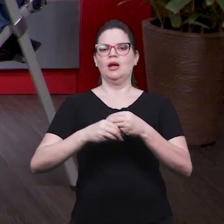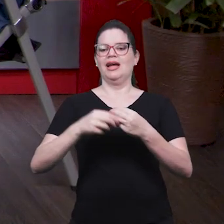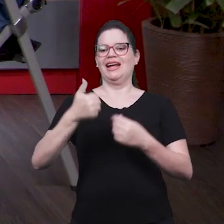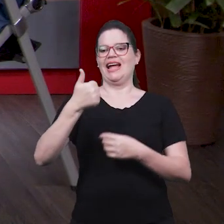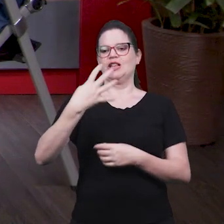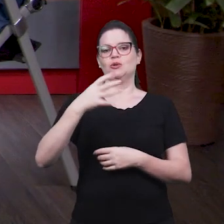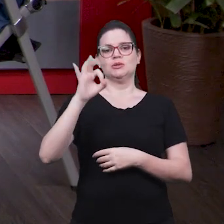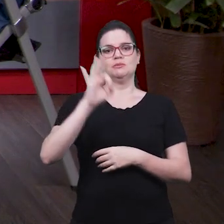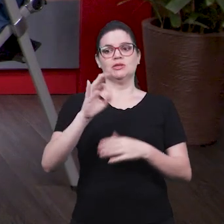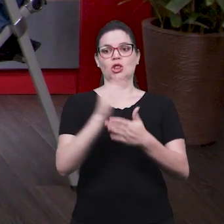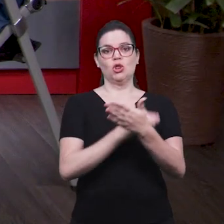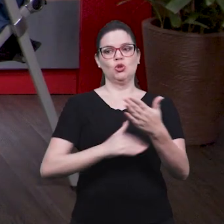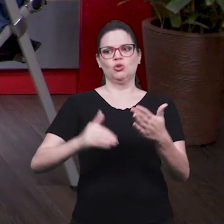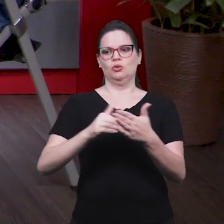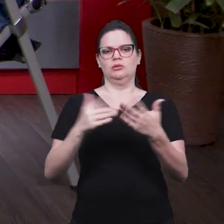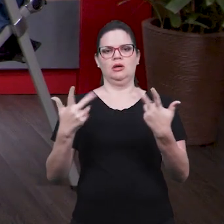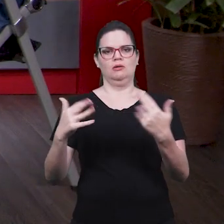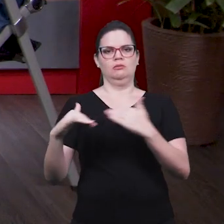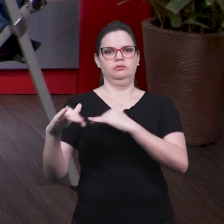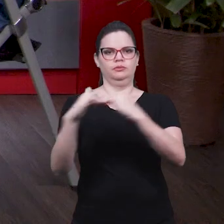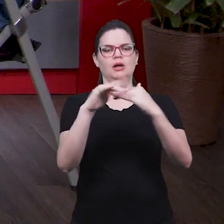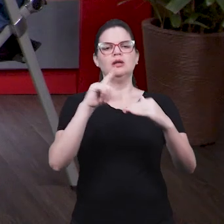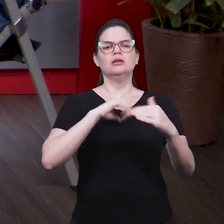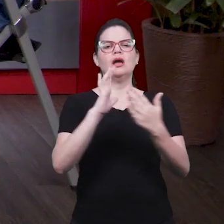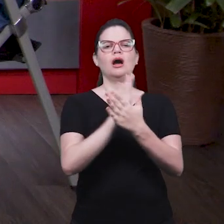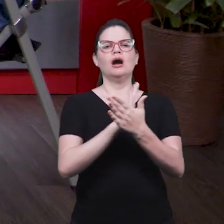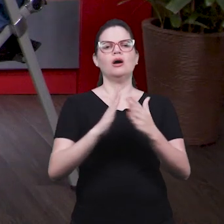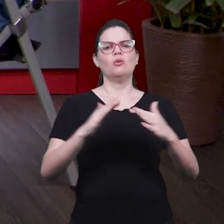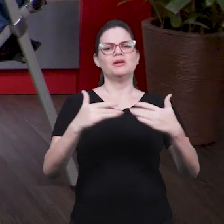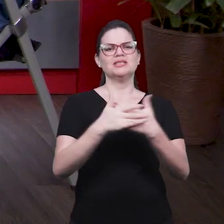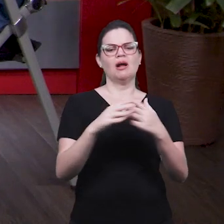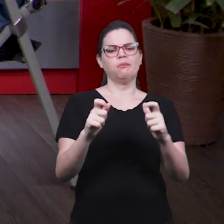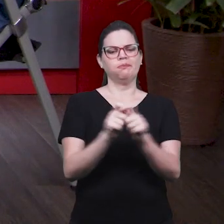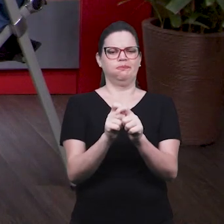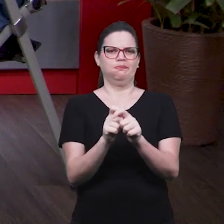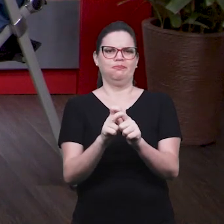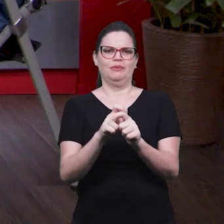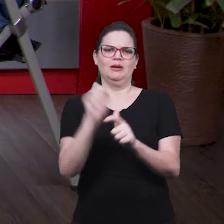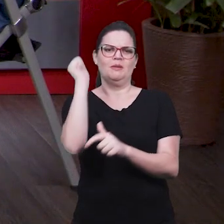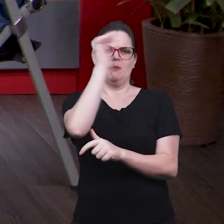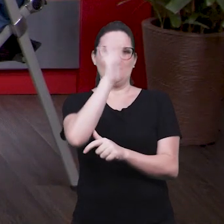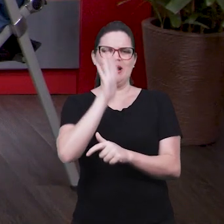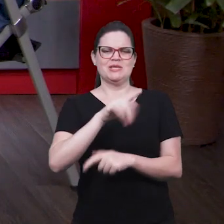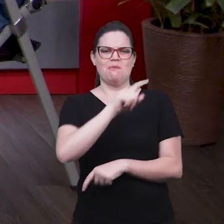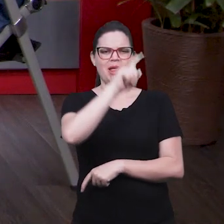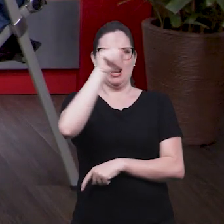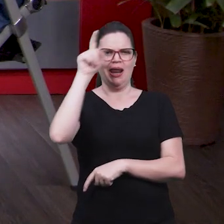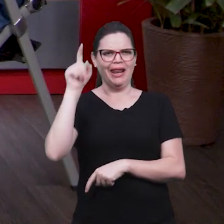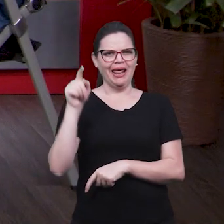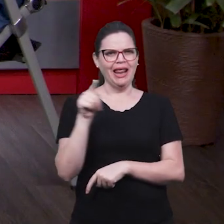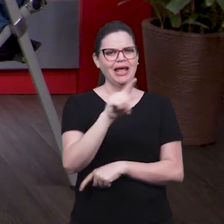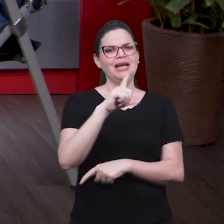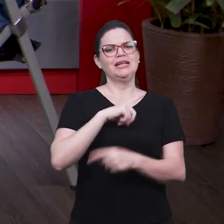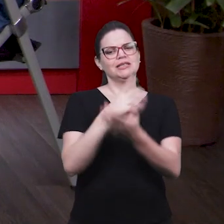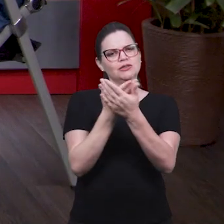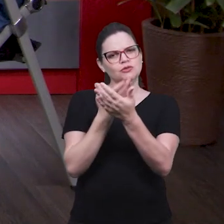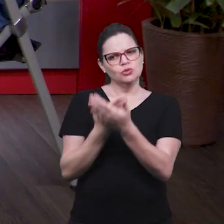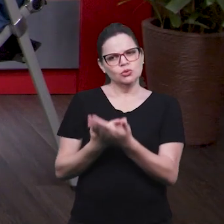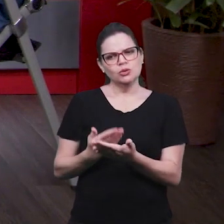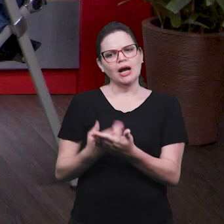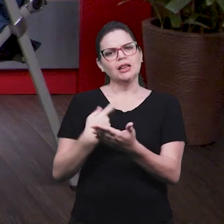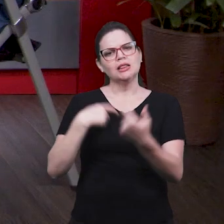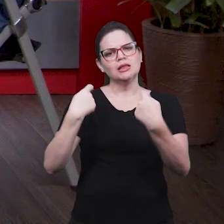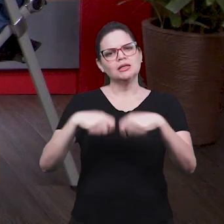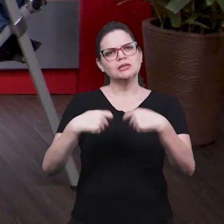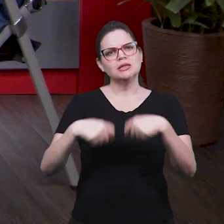colocou 14% para todos. Todo mundo, né? Existem alguns municípios pequenos, no Brasil afora, né, em que foi feito um